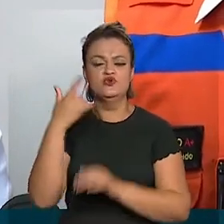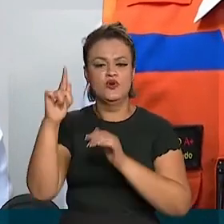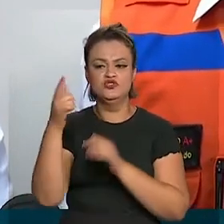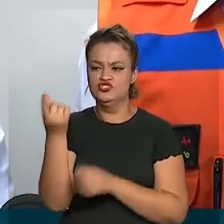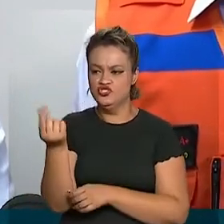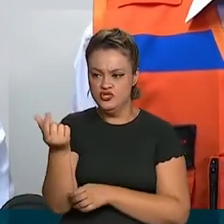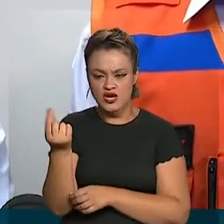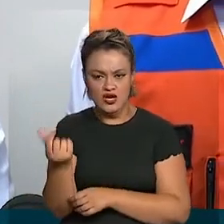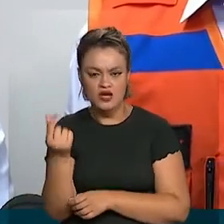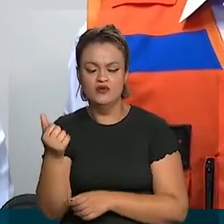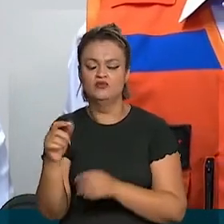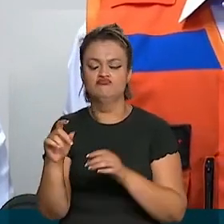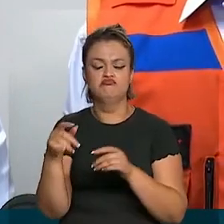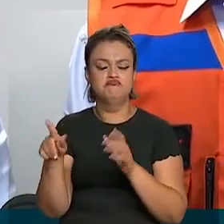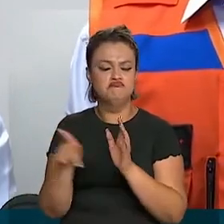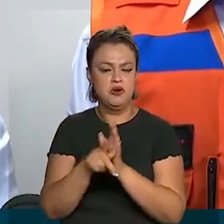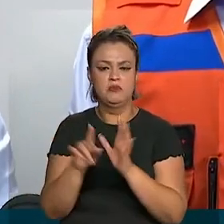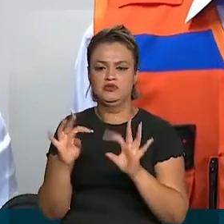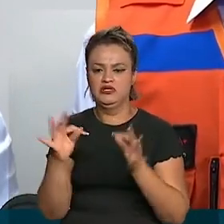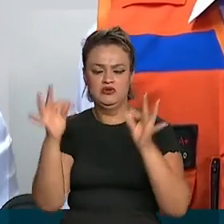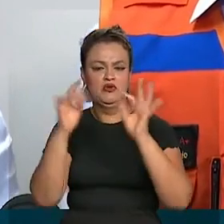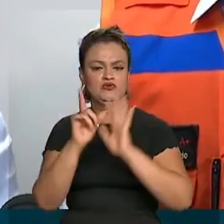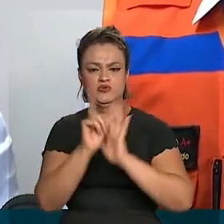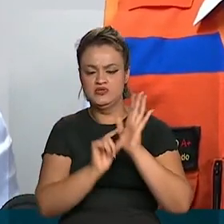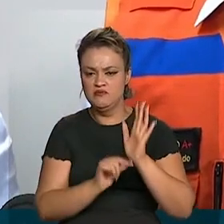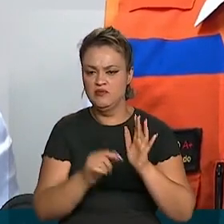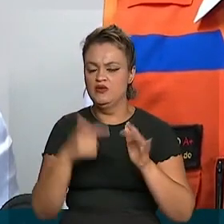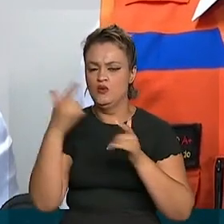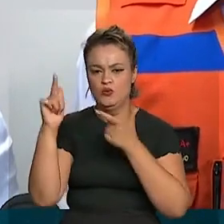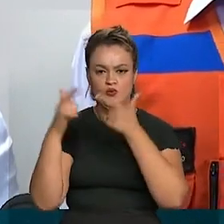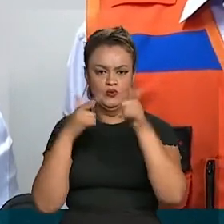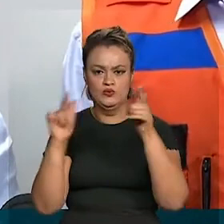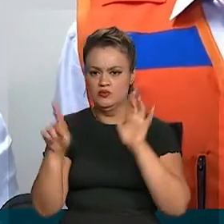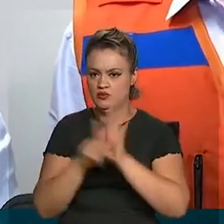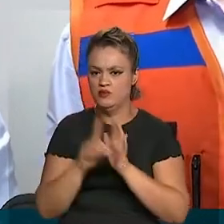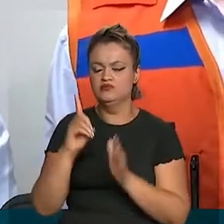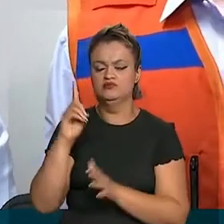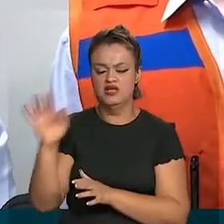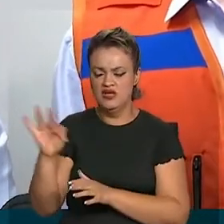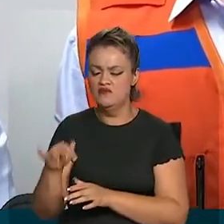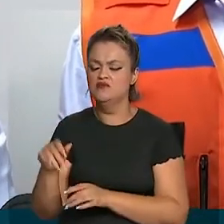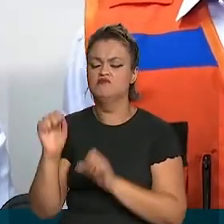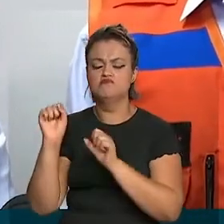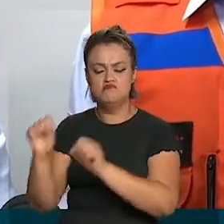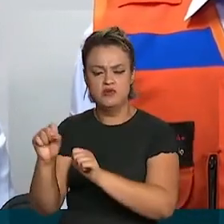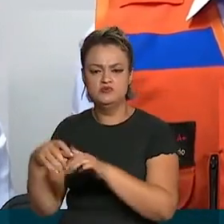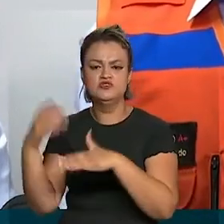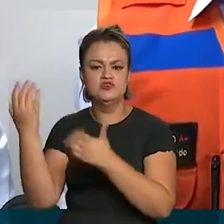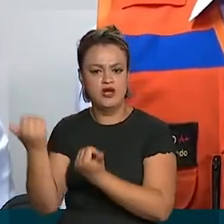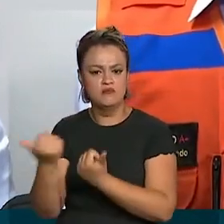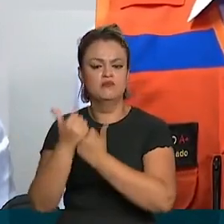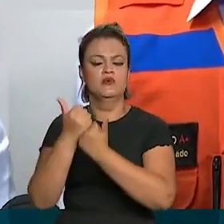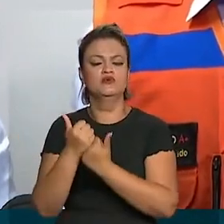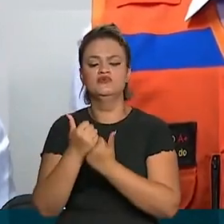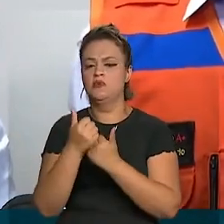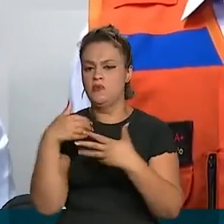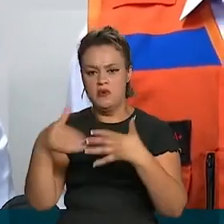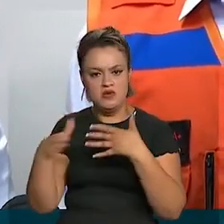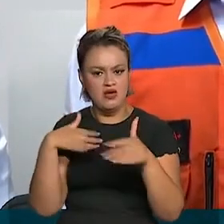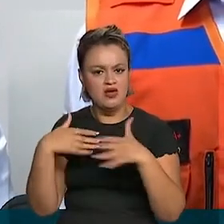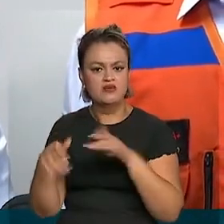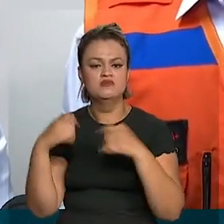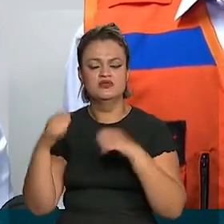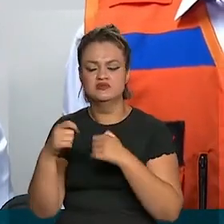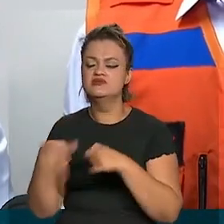recursos financeiros, tecnológicos, estruturais e humanos do Distrito Federal afetos ao objeto e necessários